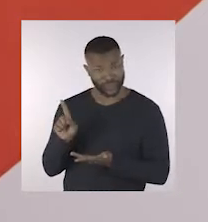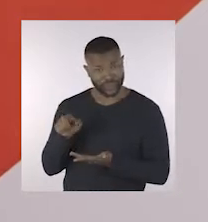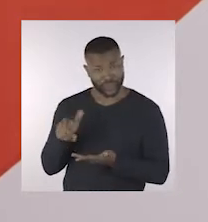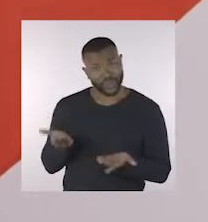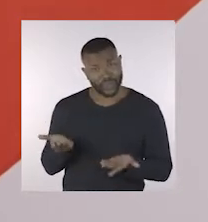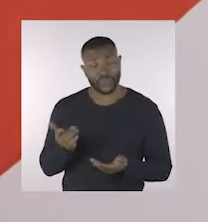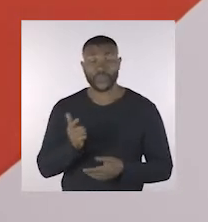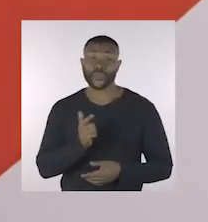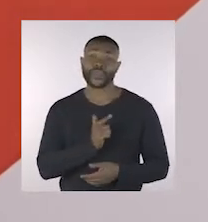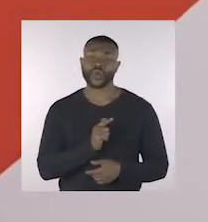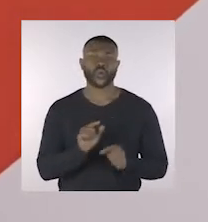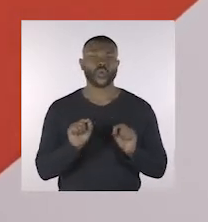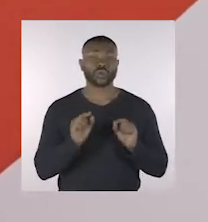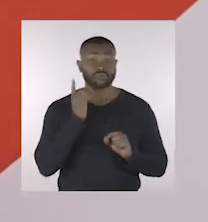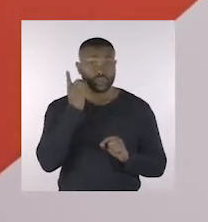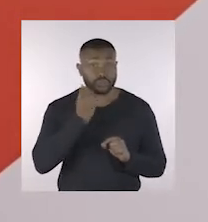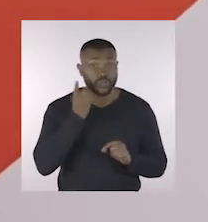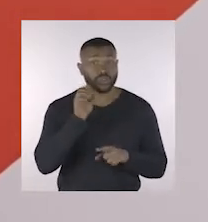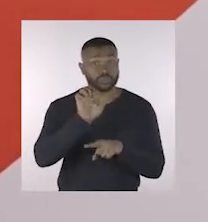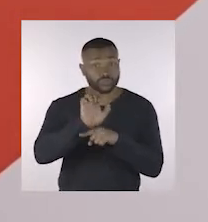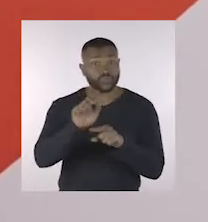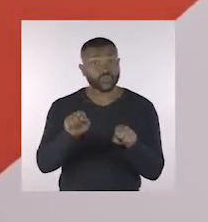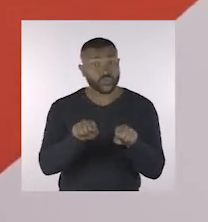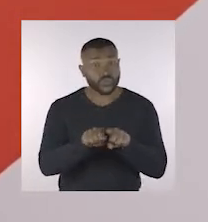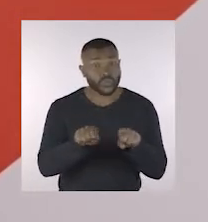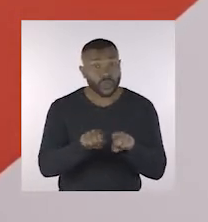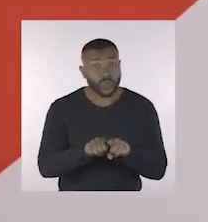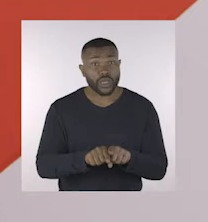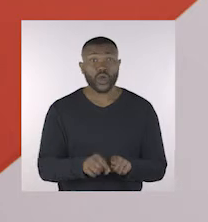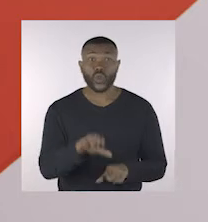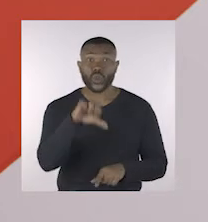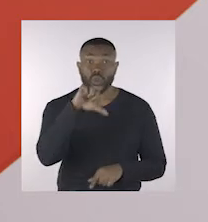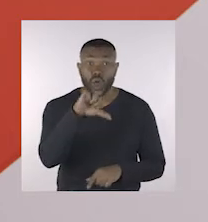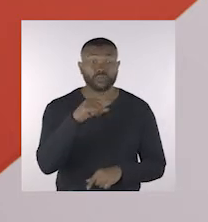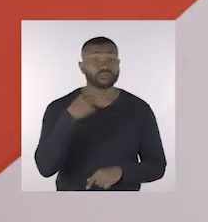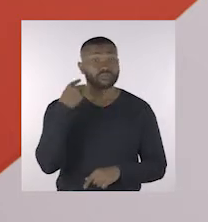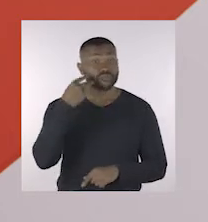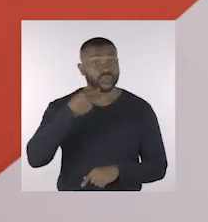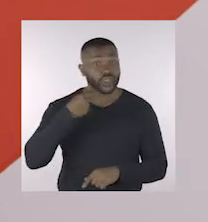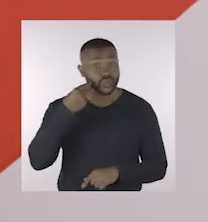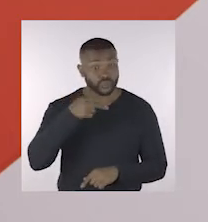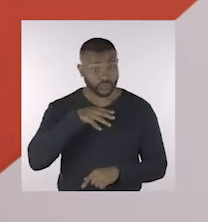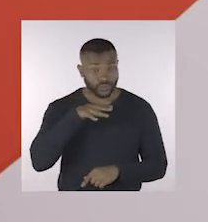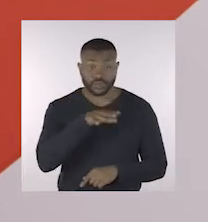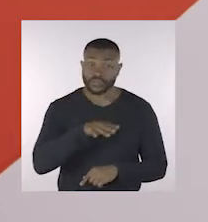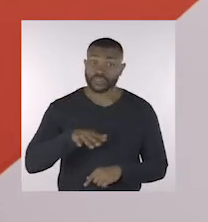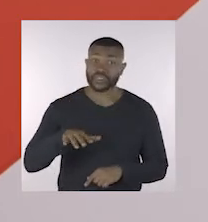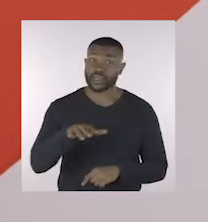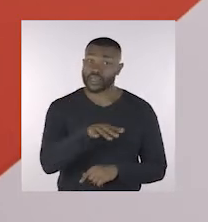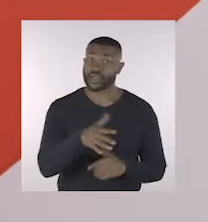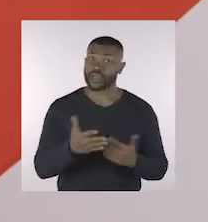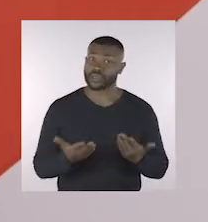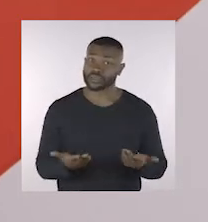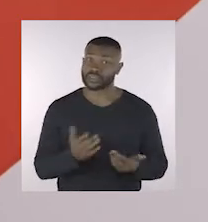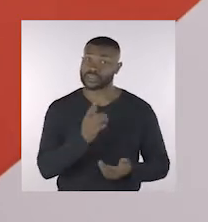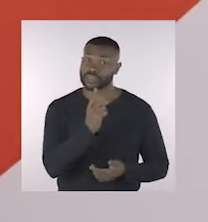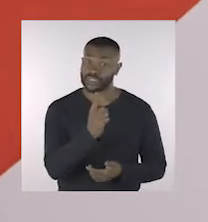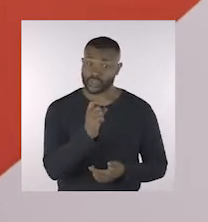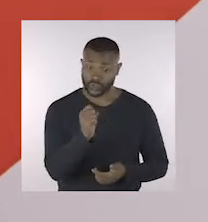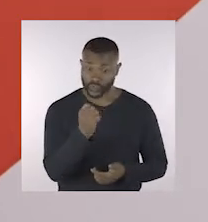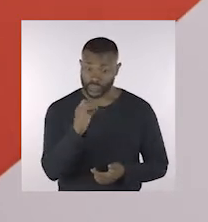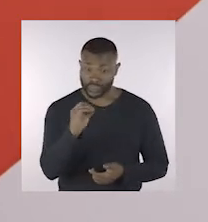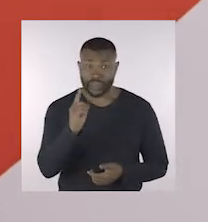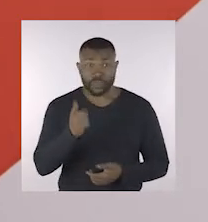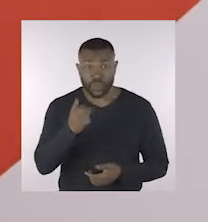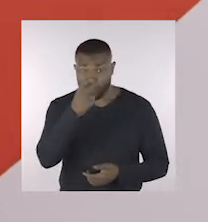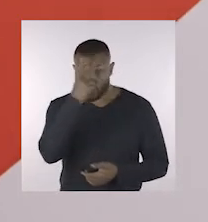é nós temos deputados estaduais também nove vereadores na cidade mais de